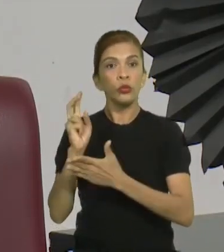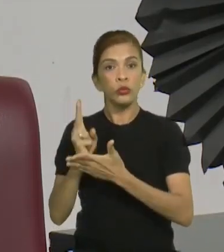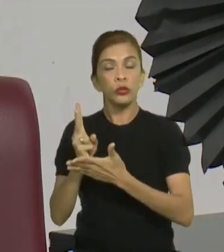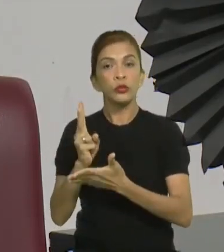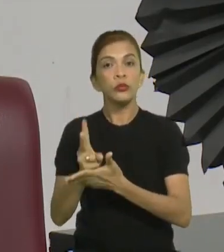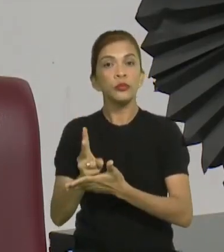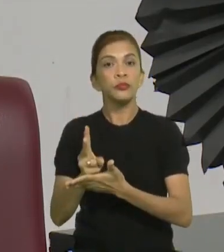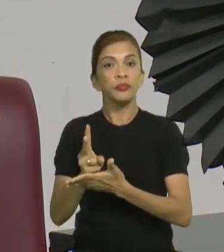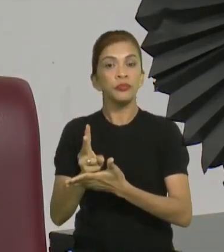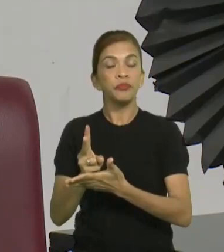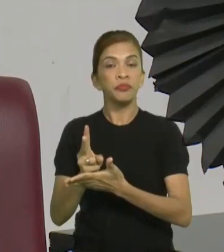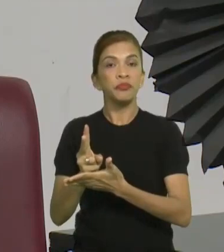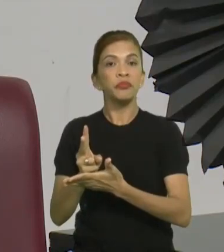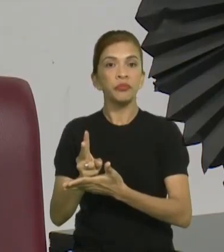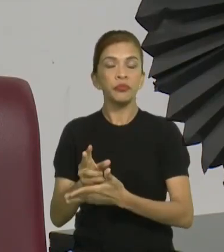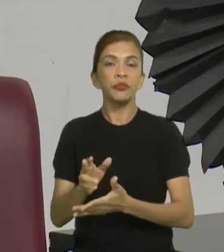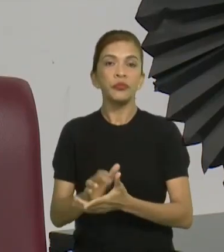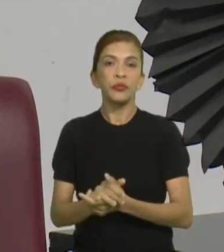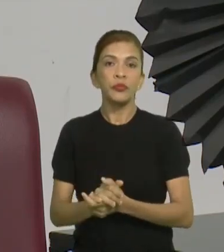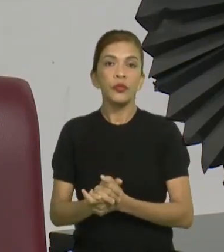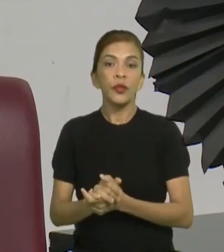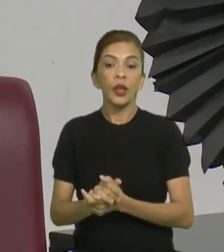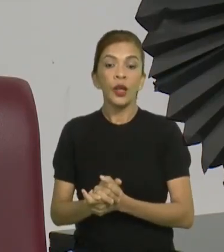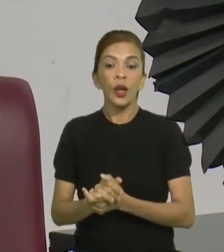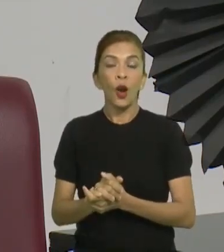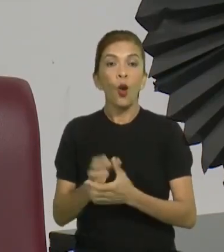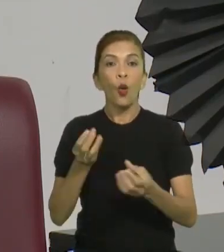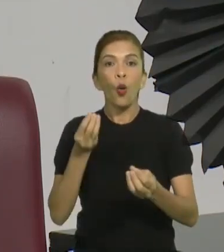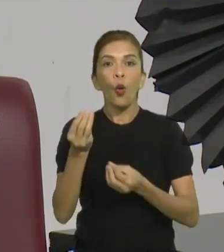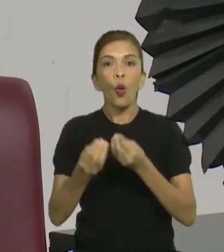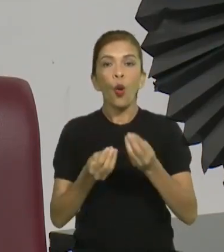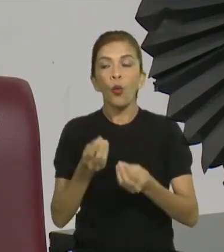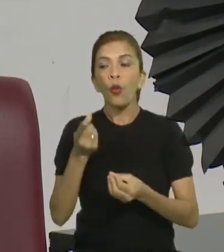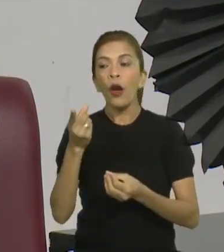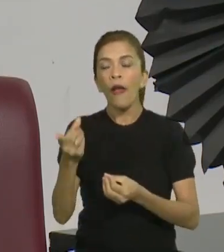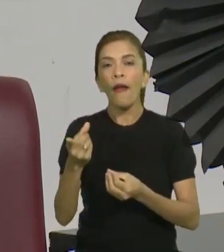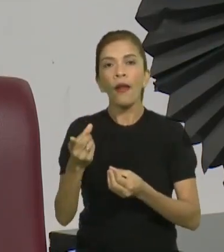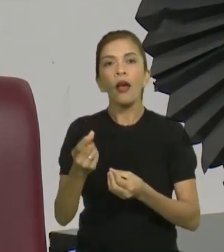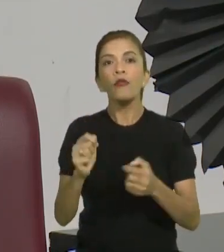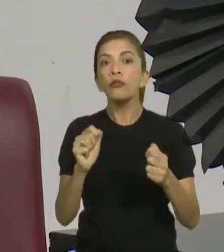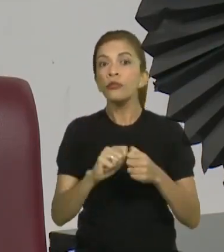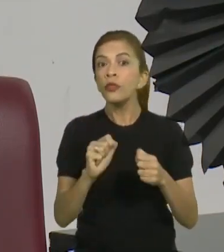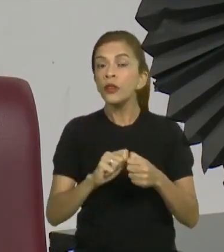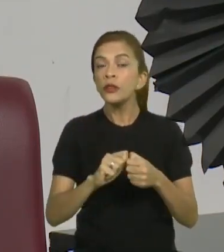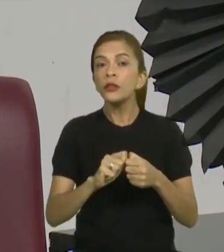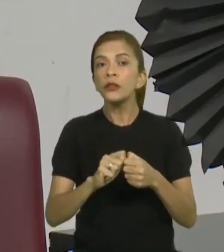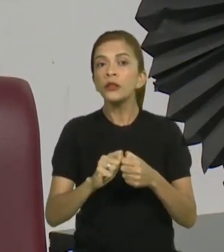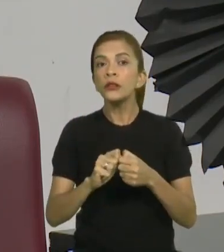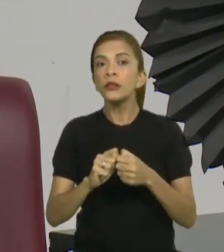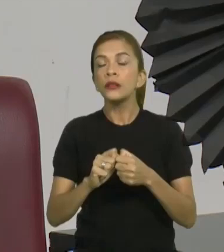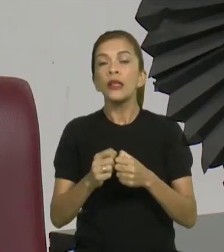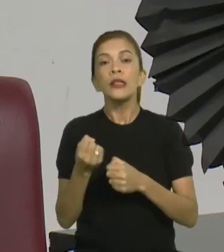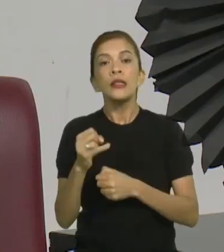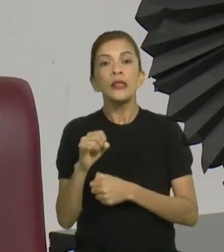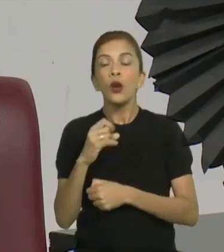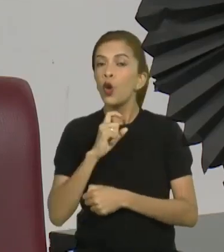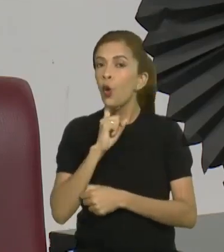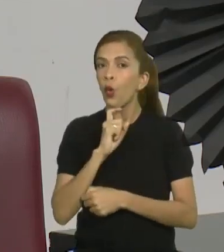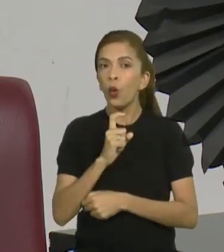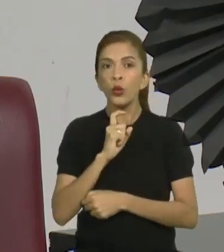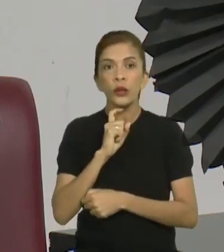que eu pudesse manter do jeito que ela estava me entregando. Se eu não conseguisse manter, que